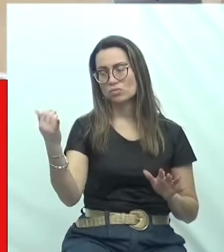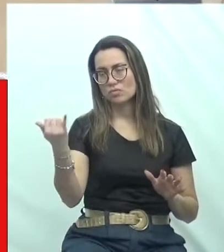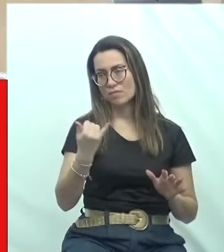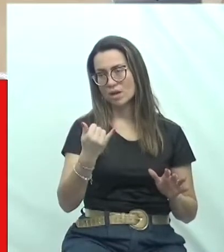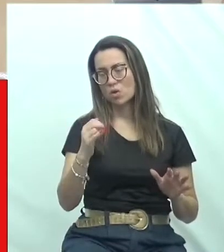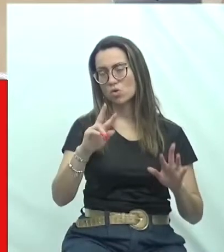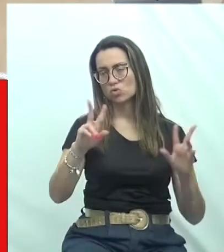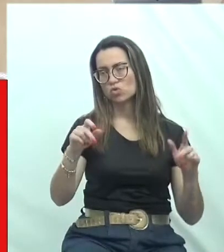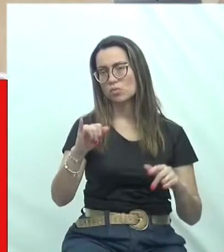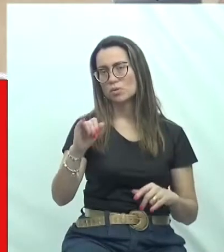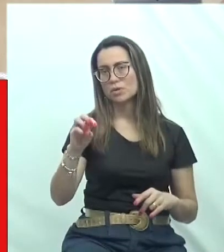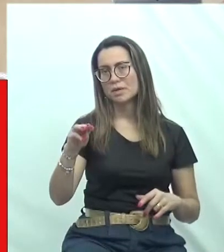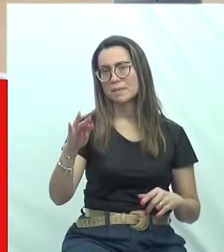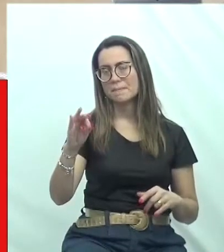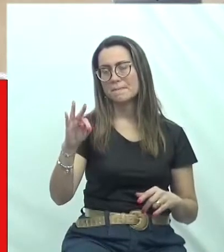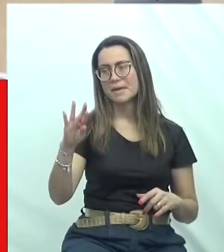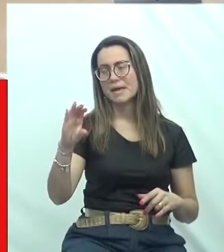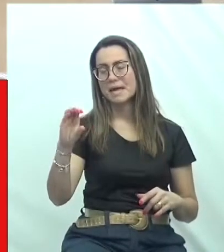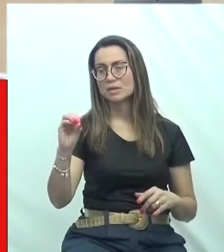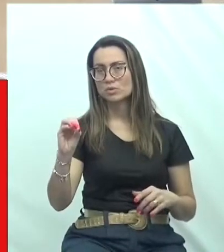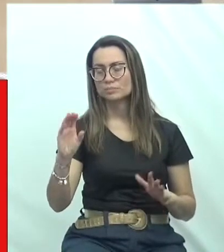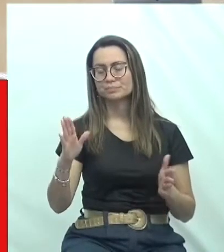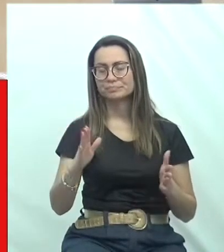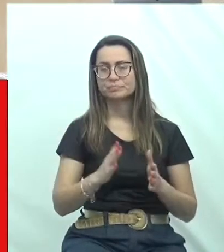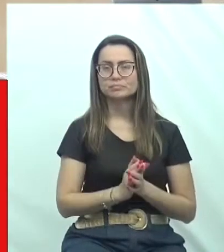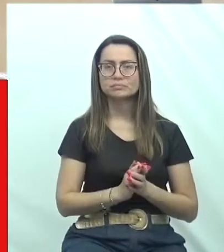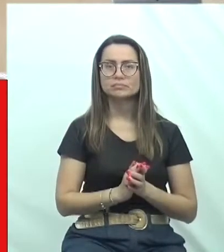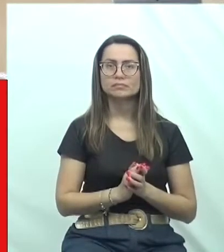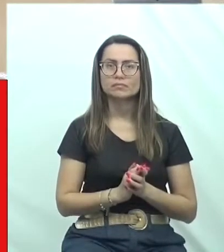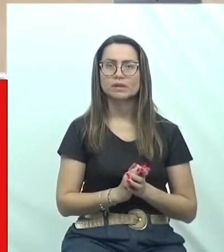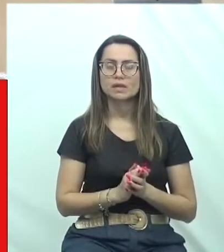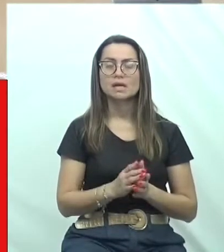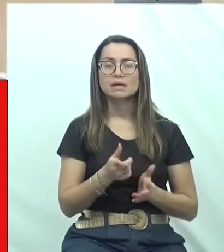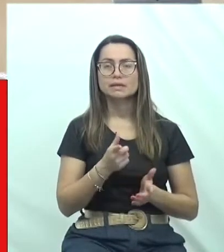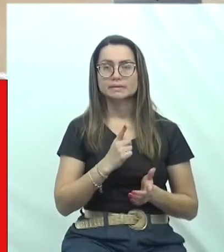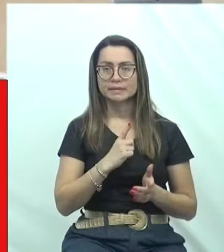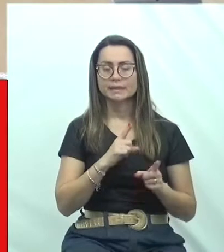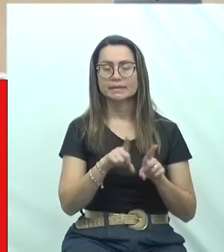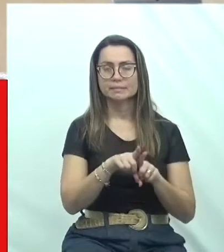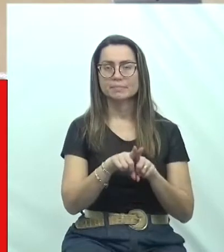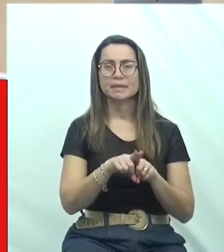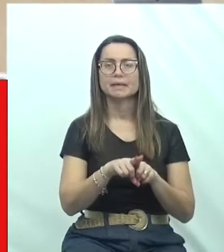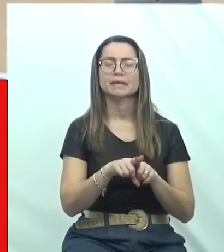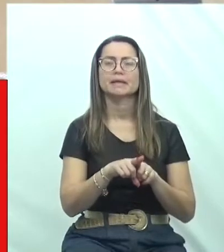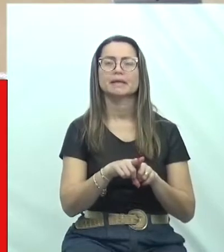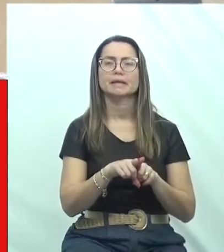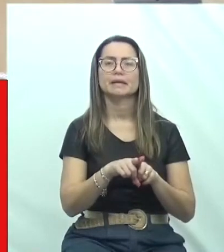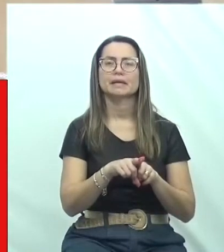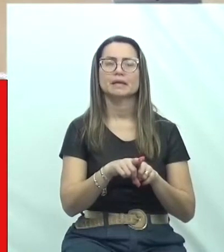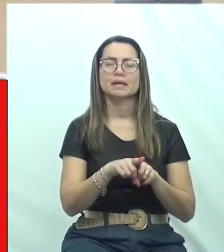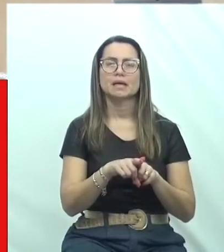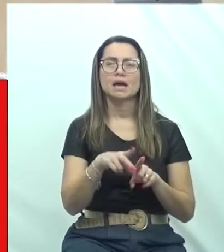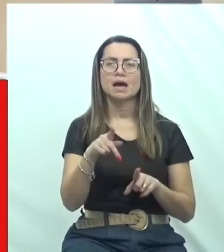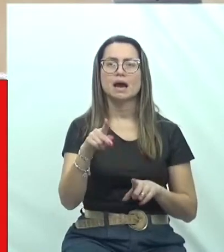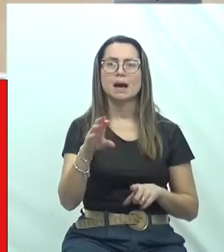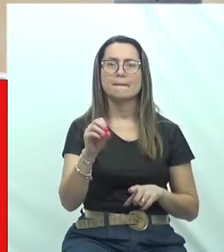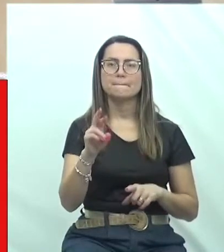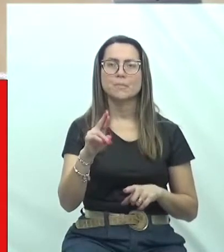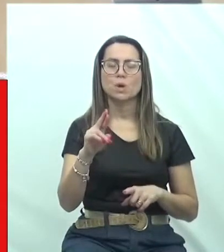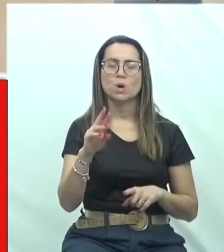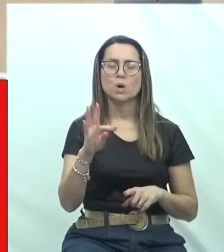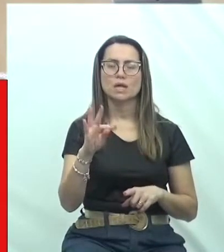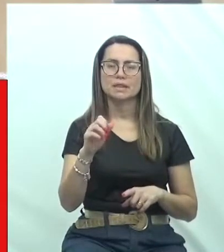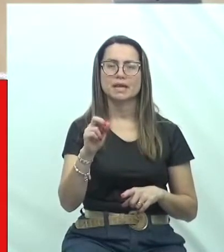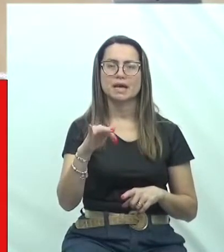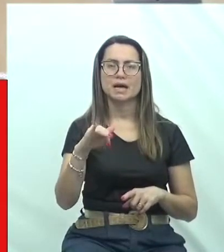Por outro lado, o Inmetro tem a portaria 295/2018, que diz que fica vedada